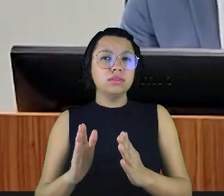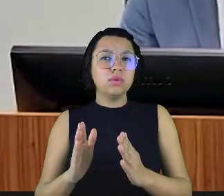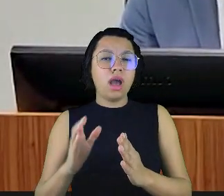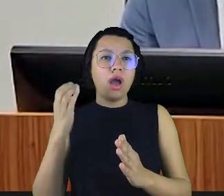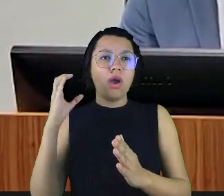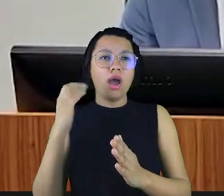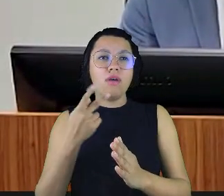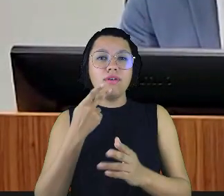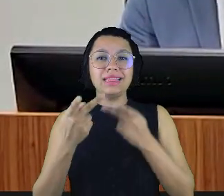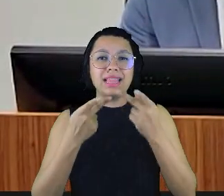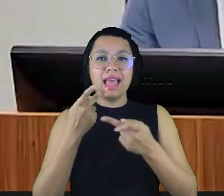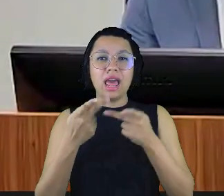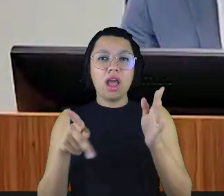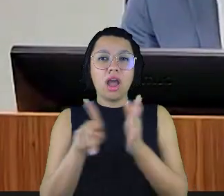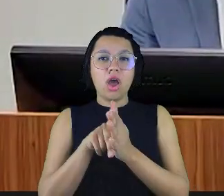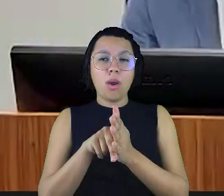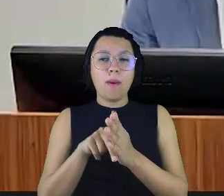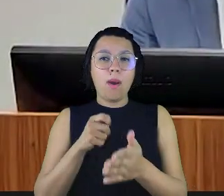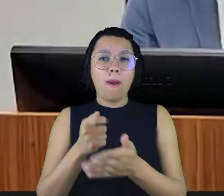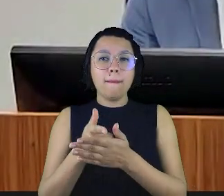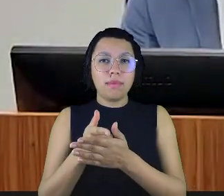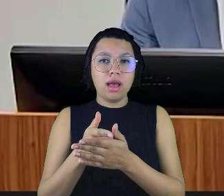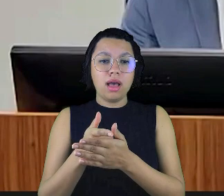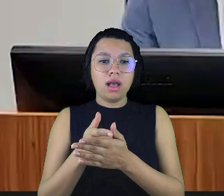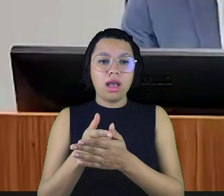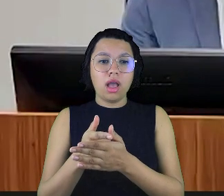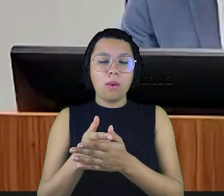declarado pelo contribuinte, a origem é uma DCTF.